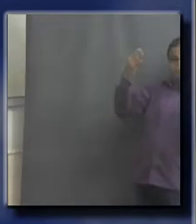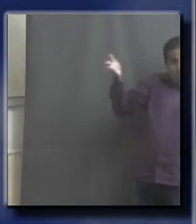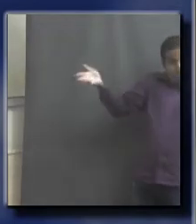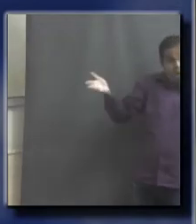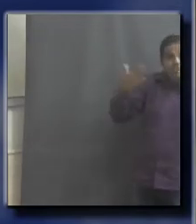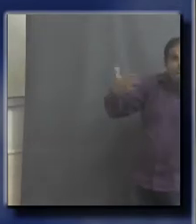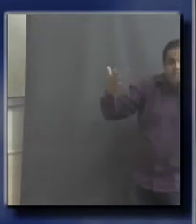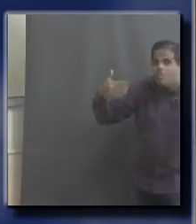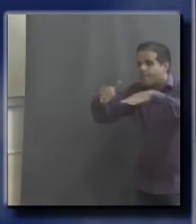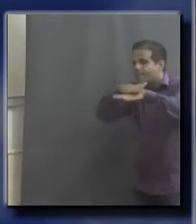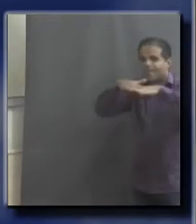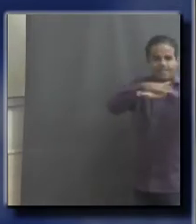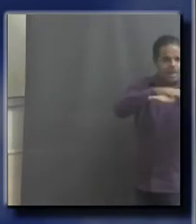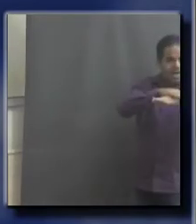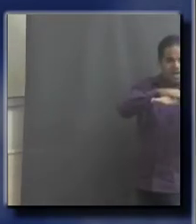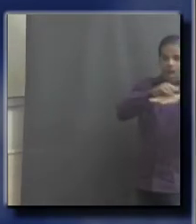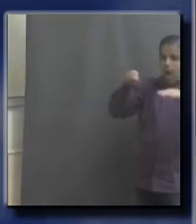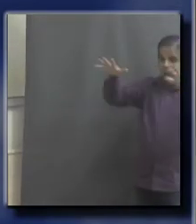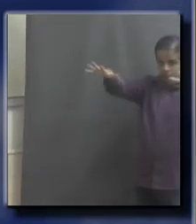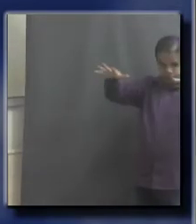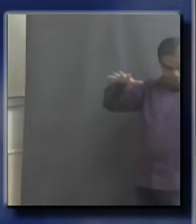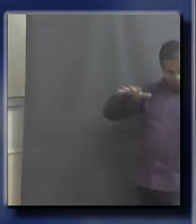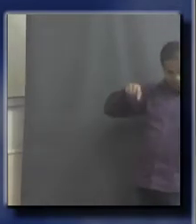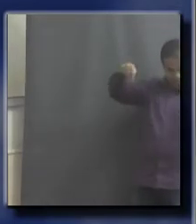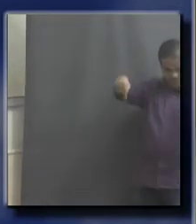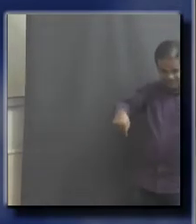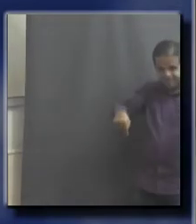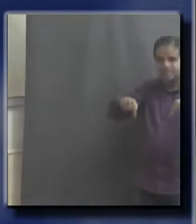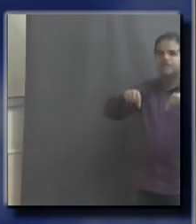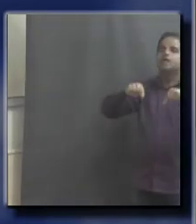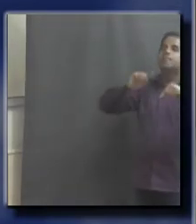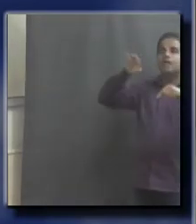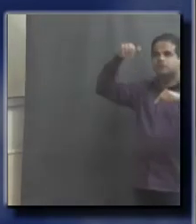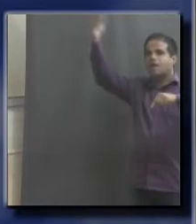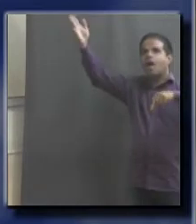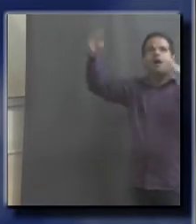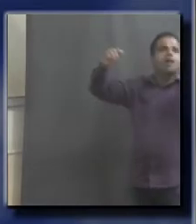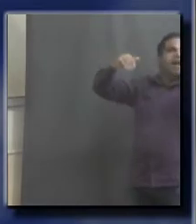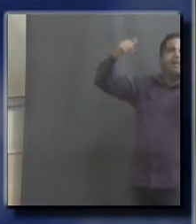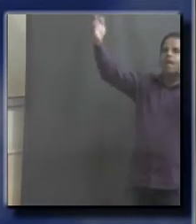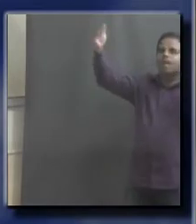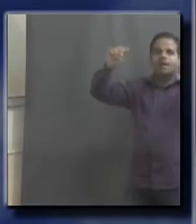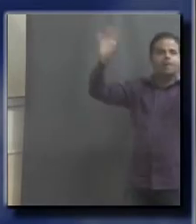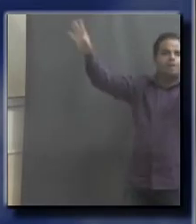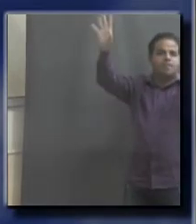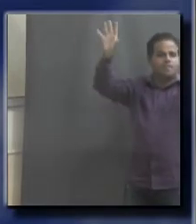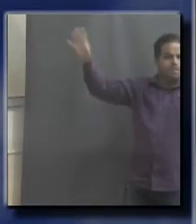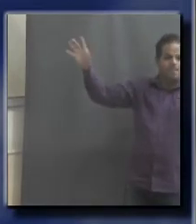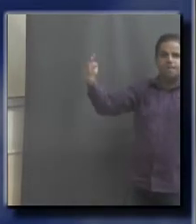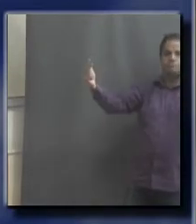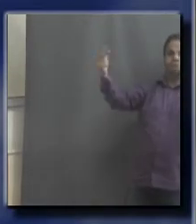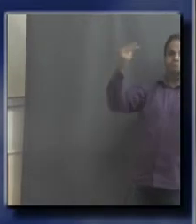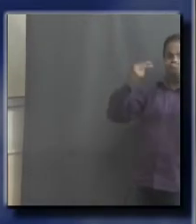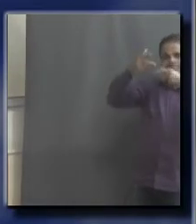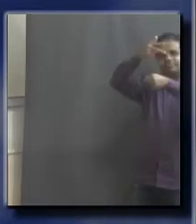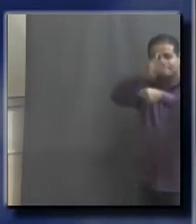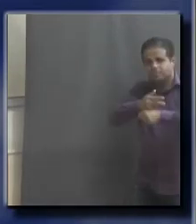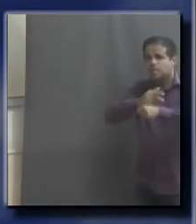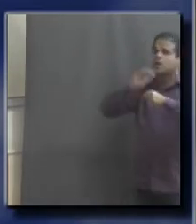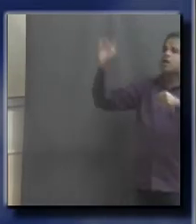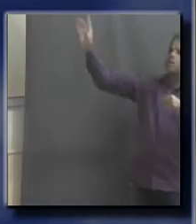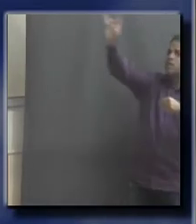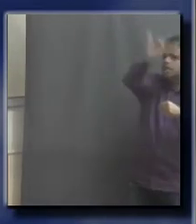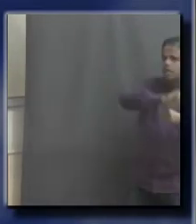gente, mesmo que não todos aqui, mas estamos todos imbuídos e interessados